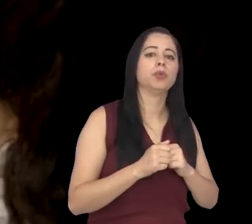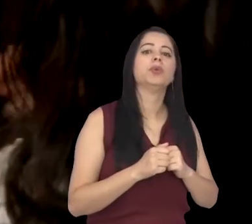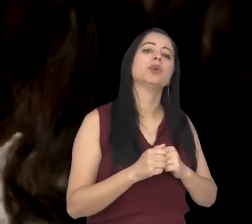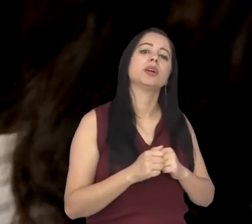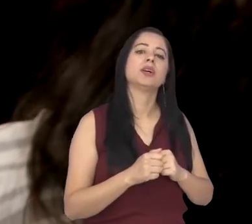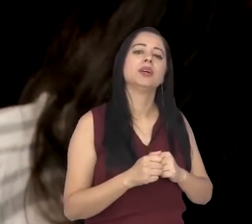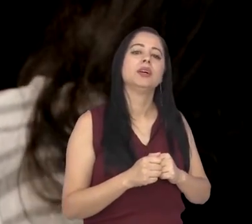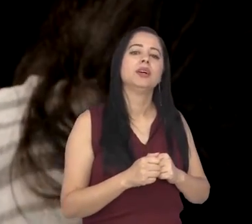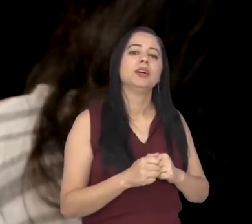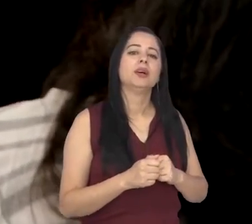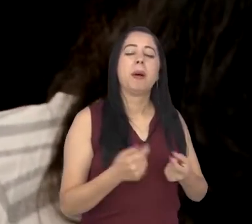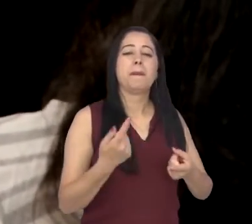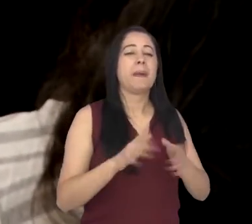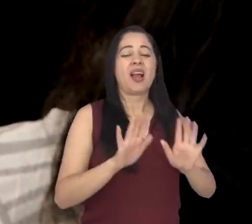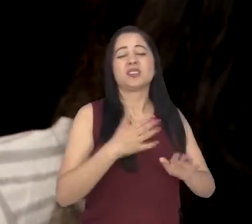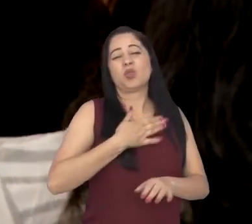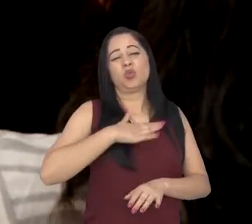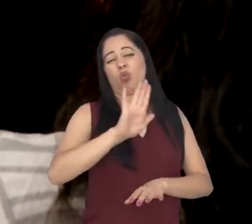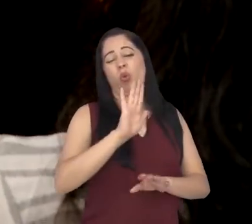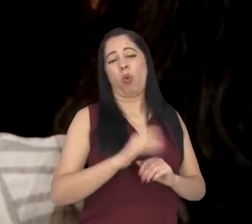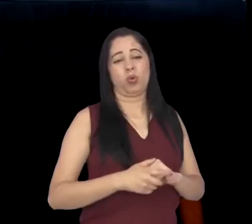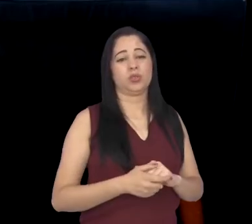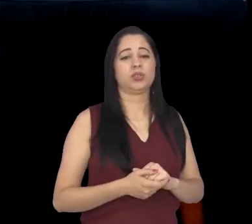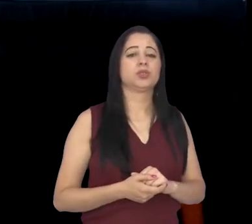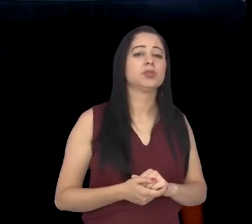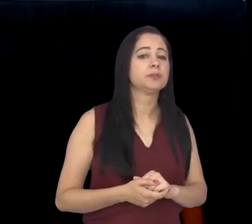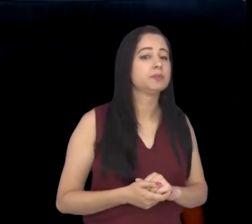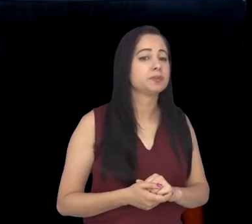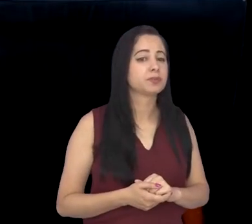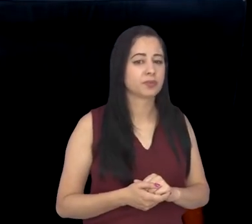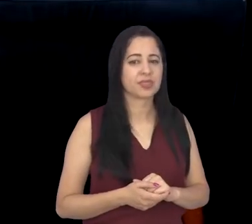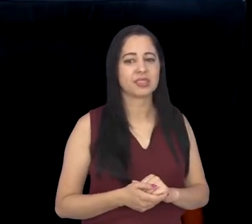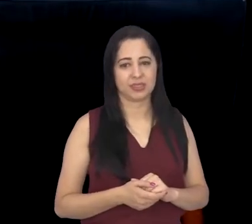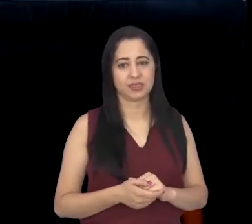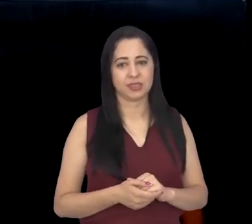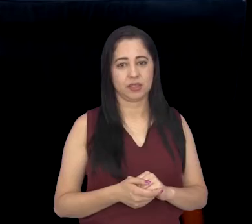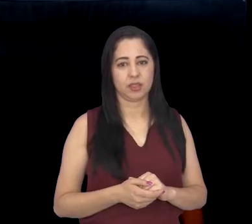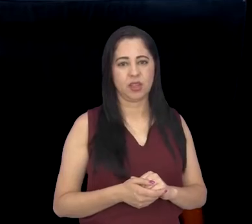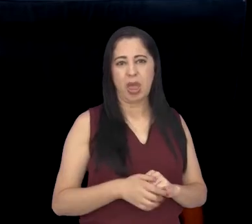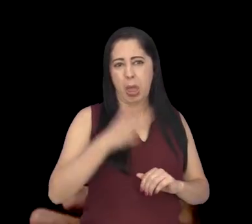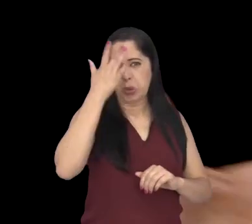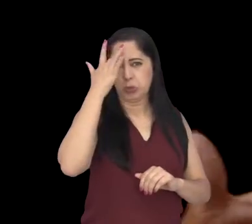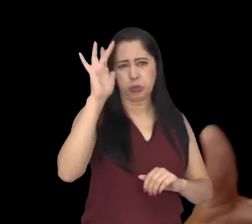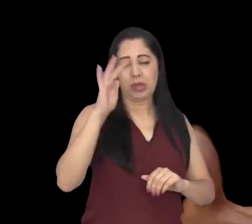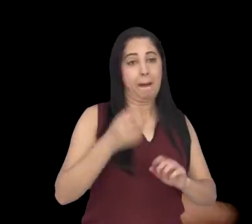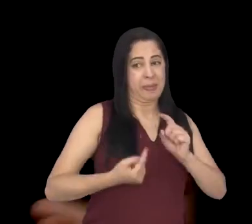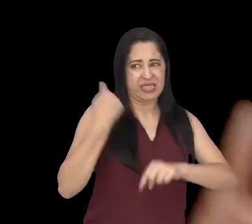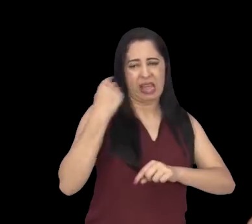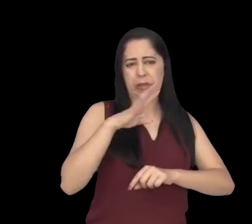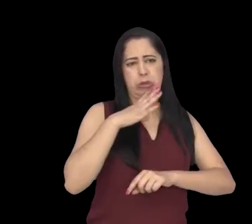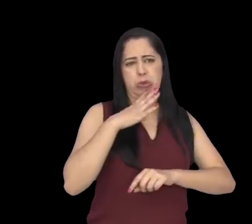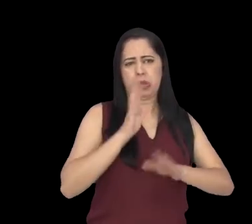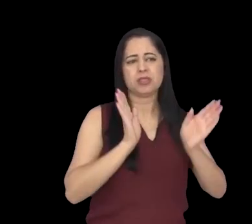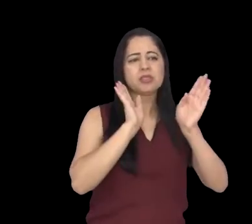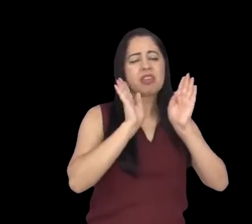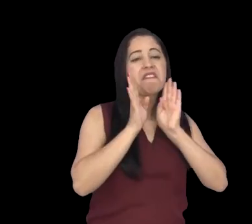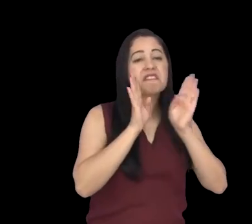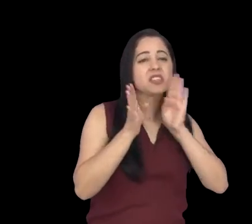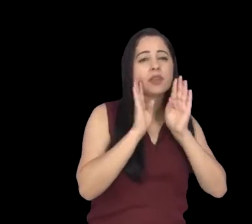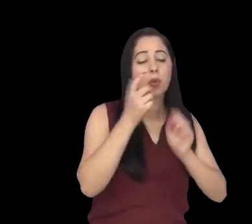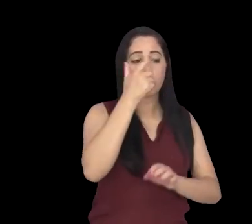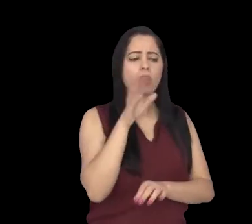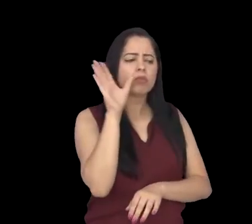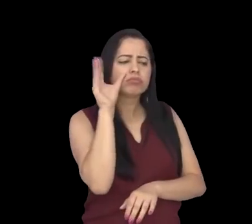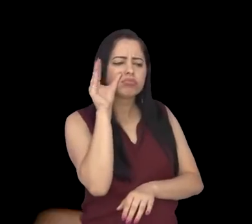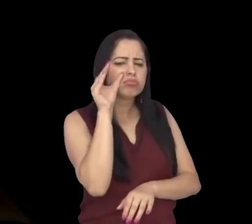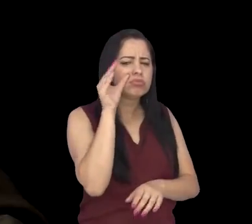de um jornalista aniversariante, eu não gostava também. Dançou. Eu não gostava. E isso quando foi criado, eu não sabia o que era. Então, era